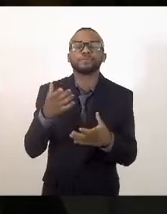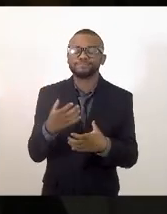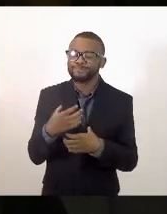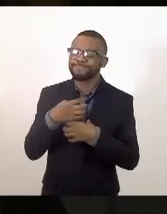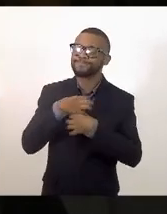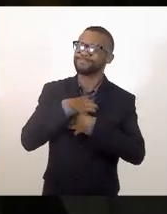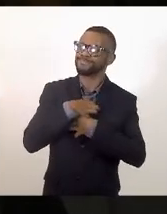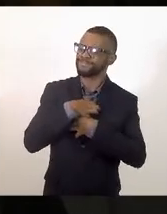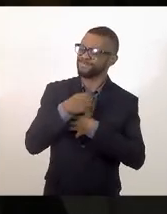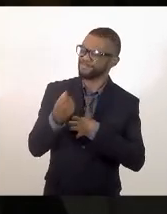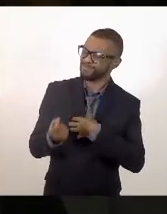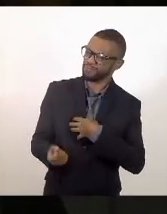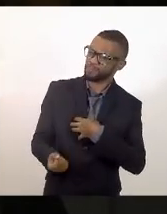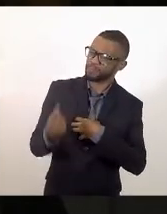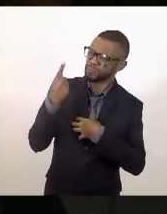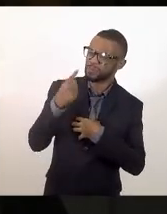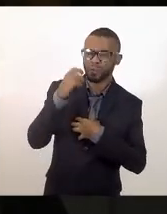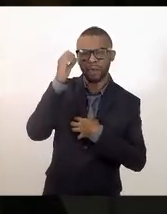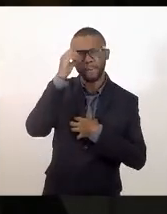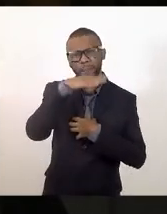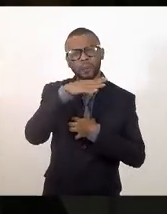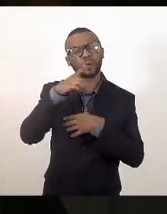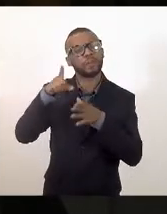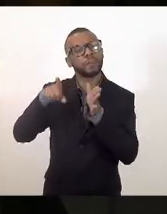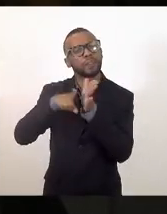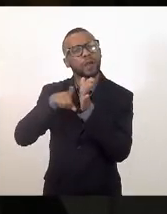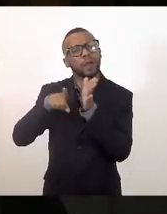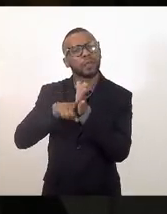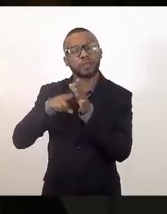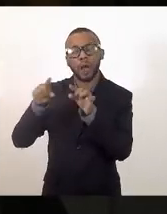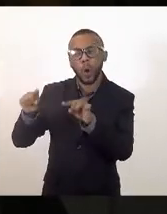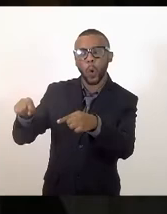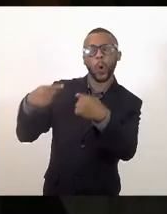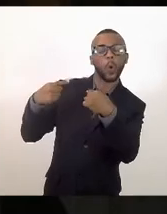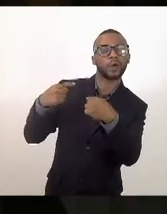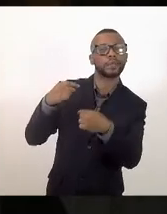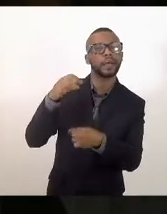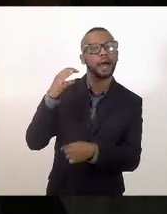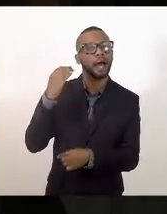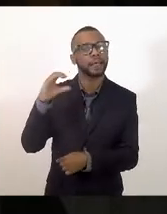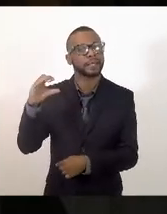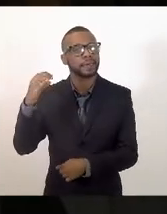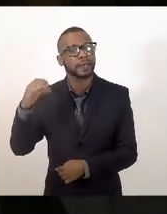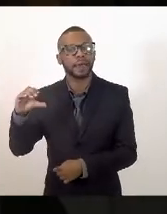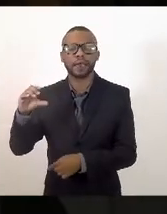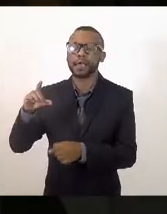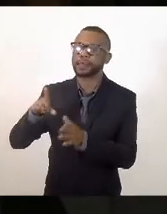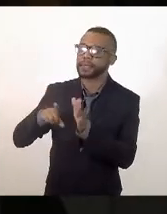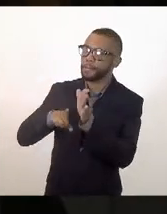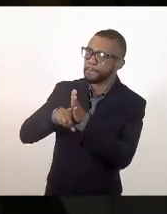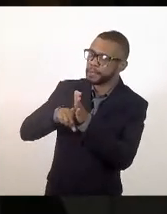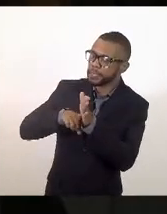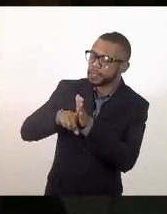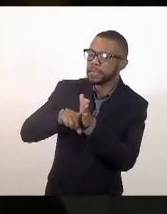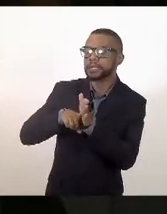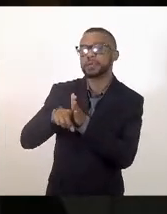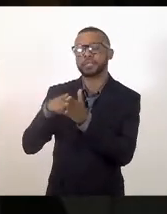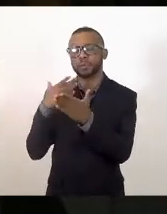sentimento negacionista contra a ciência que tinham